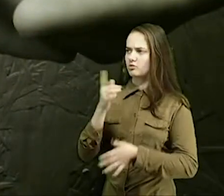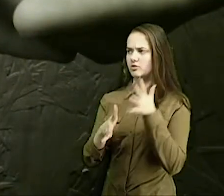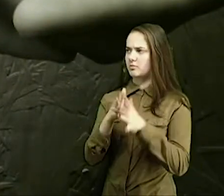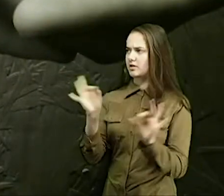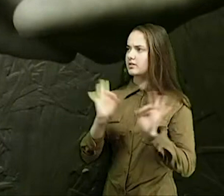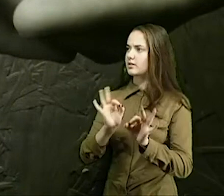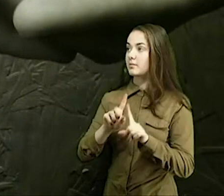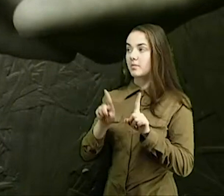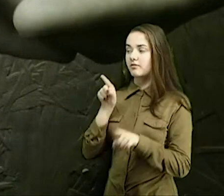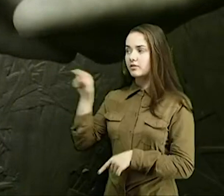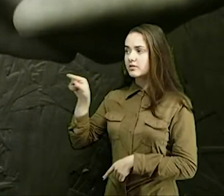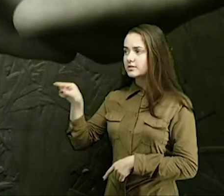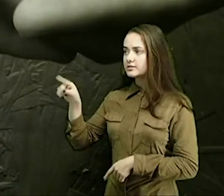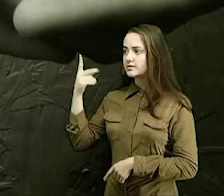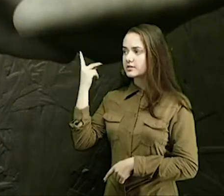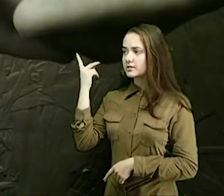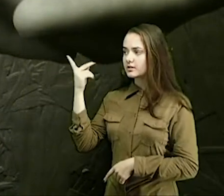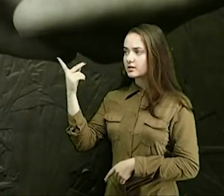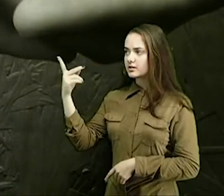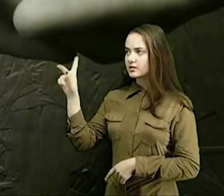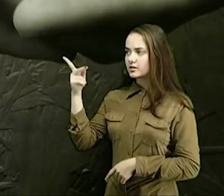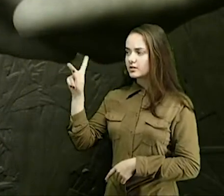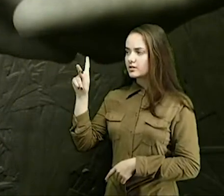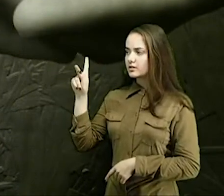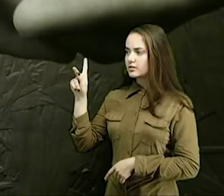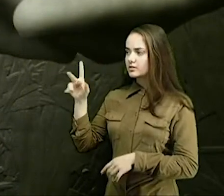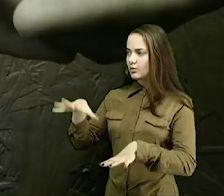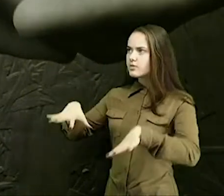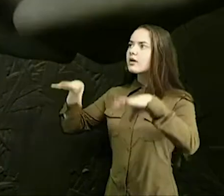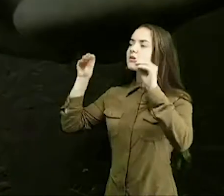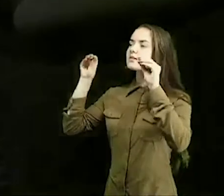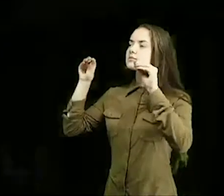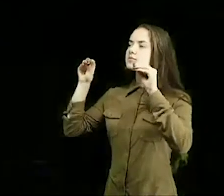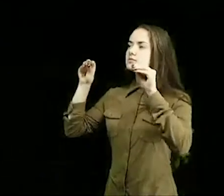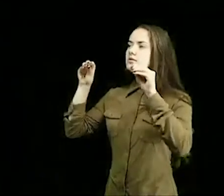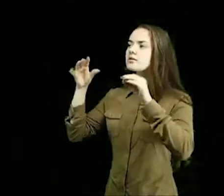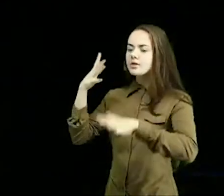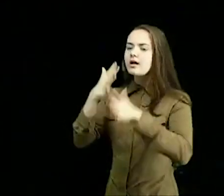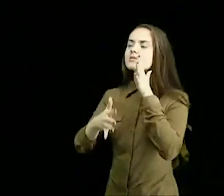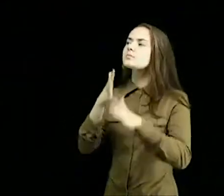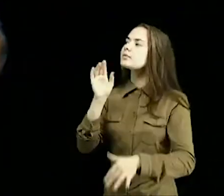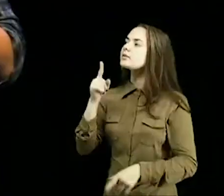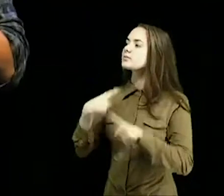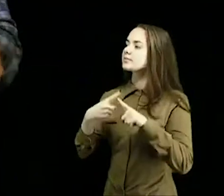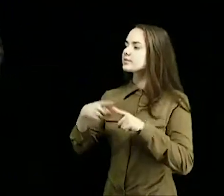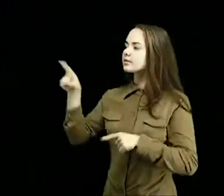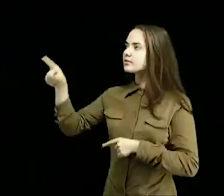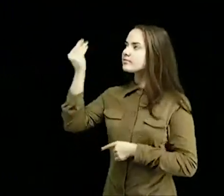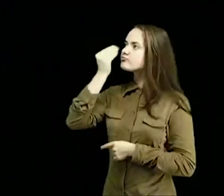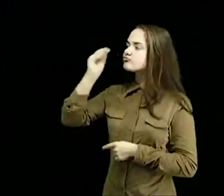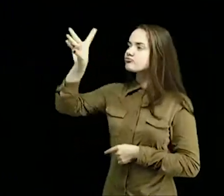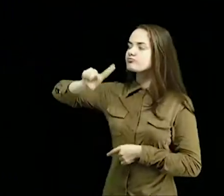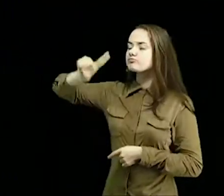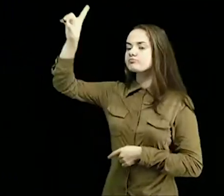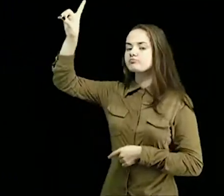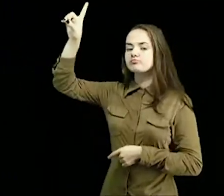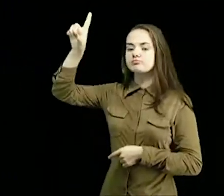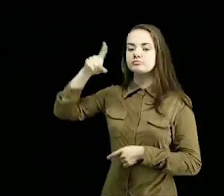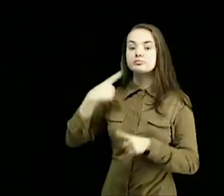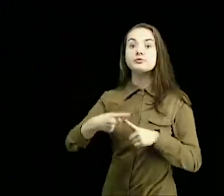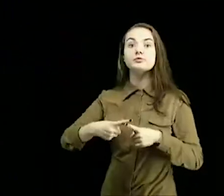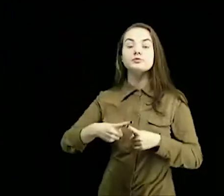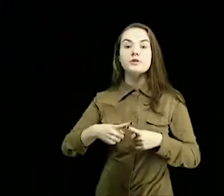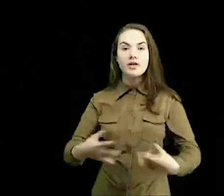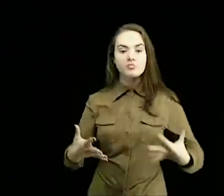e a casa do teu pai, porque deixaste os mandamentos do Senhor e seguiste a Baal. Por que que a seca tomou conta da terra? Por quê?